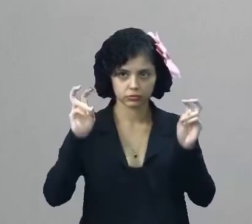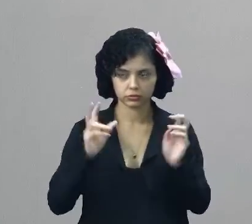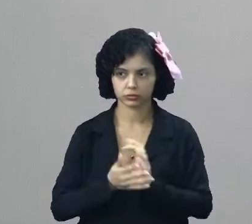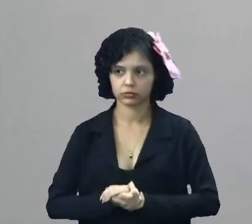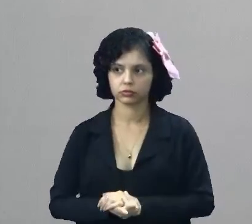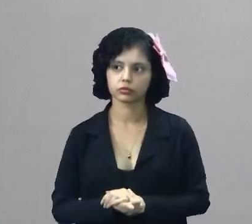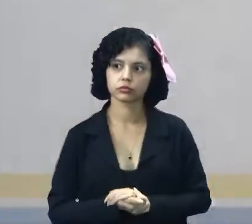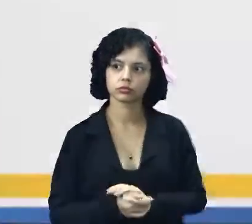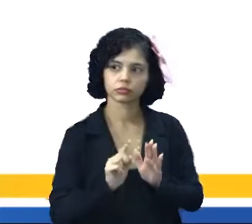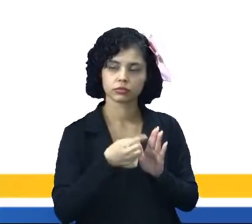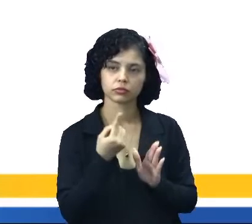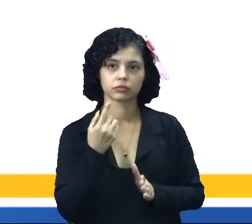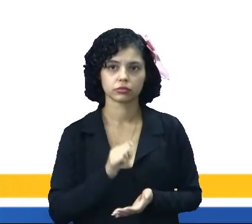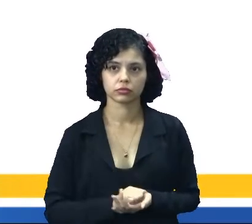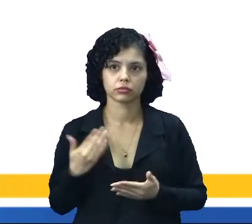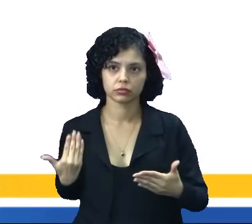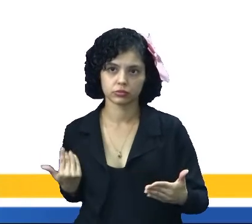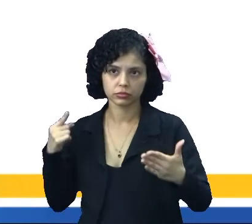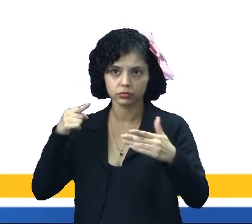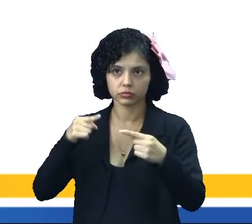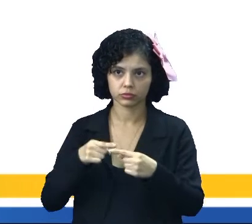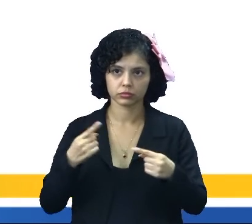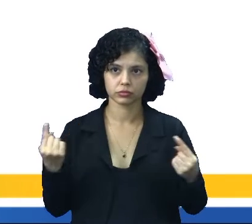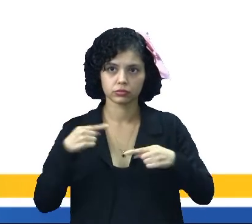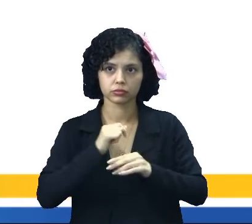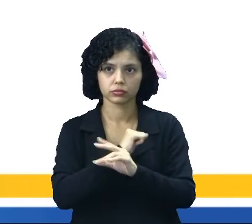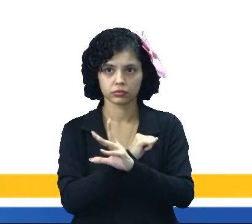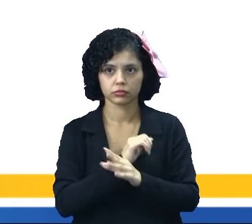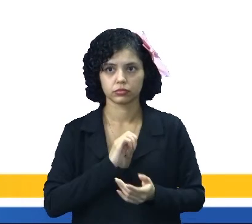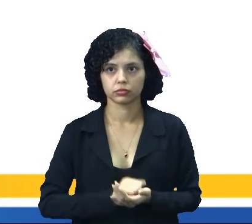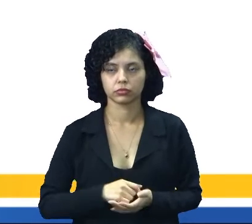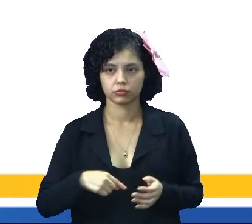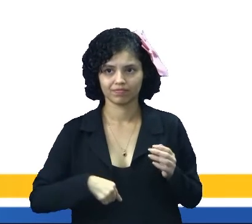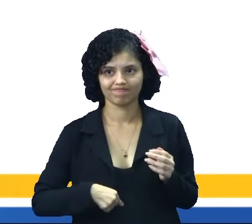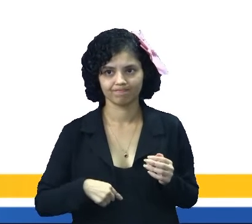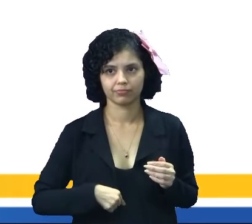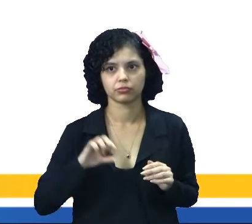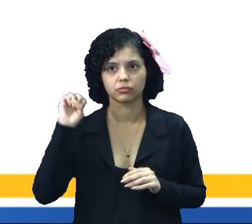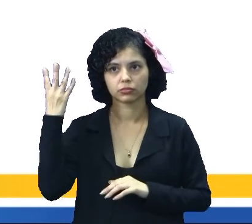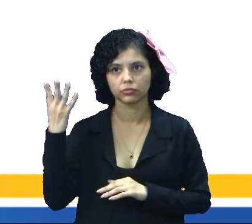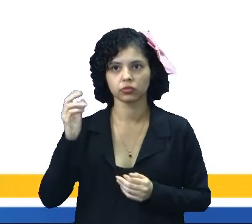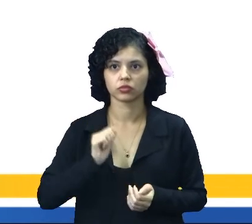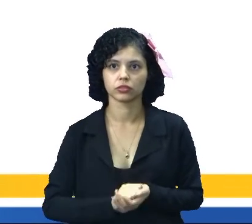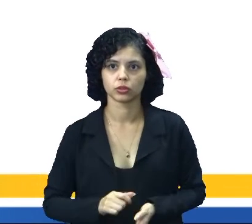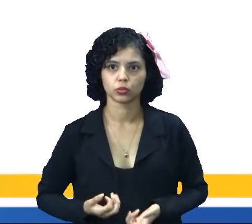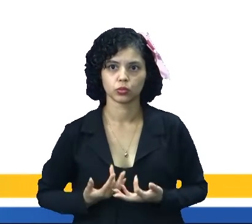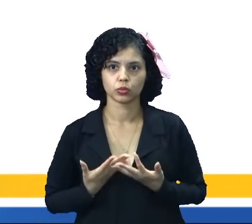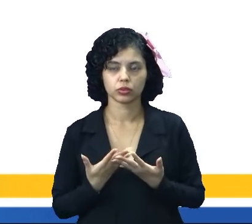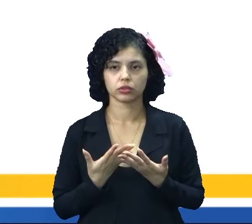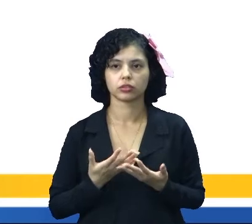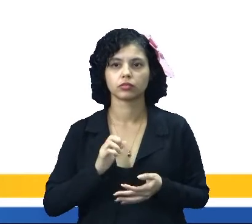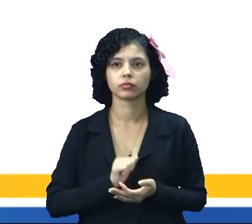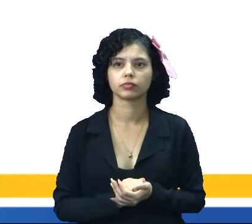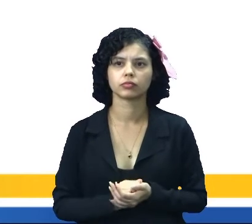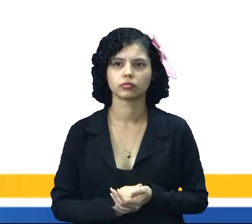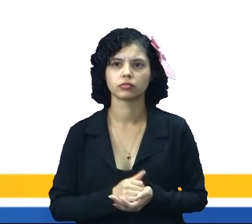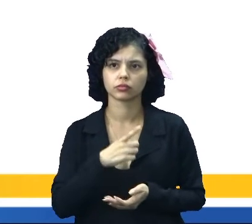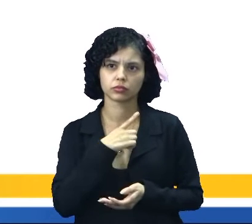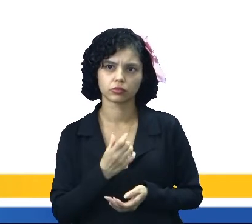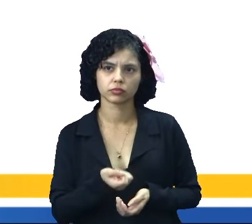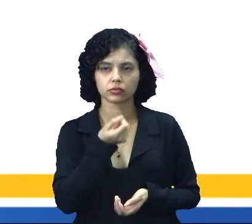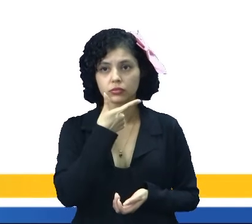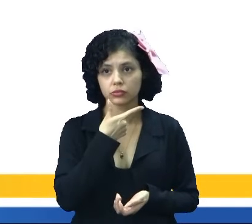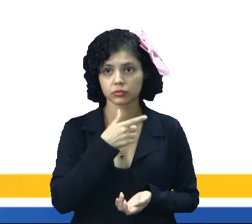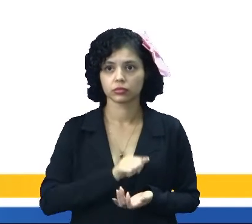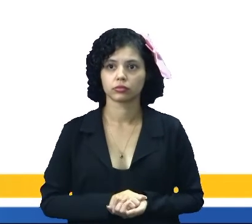assunto. A primeira questão nos fala o seguinte: para combater a acidez estomacal causada pelo excesso de ácido clorídrico, costuma-se